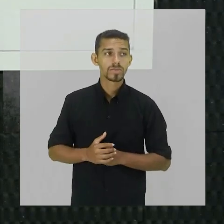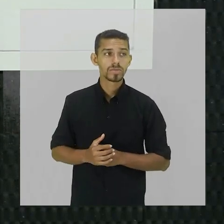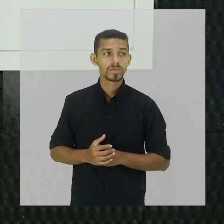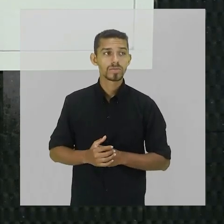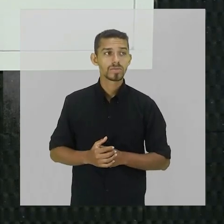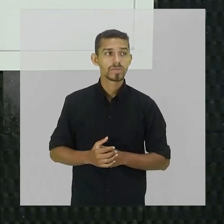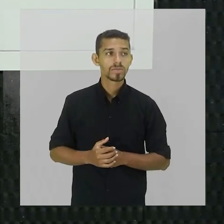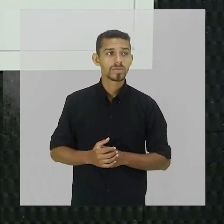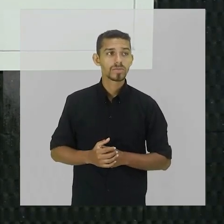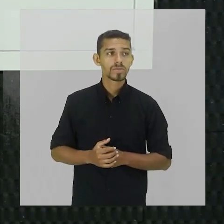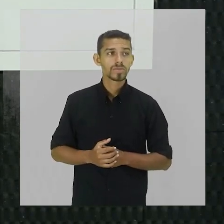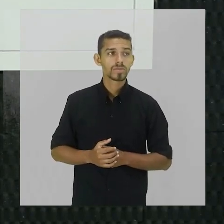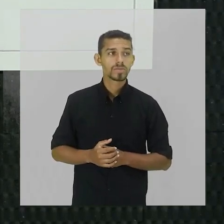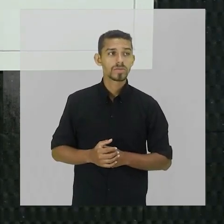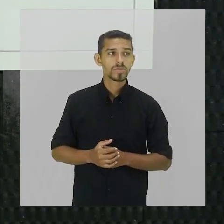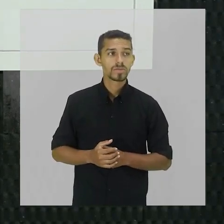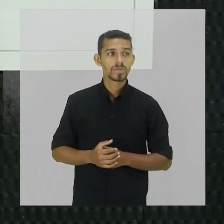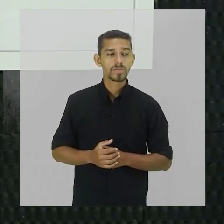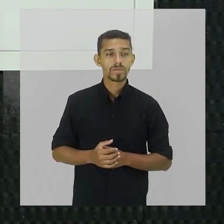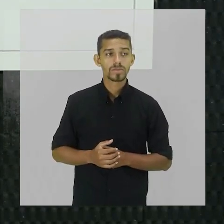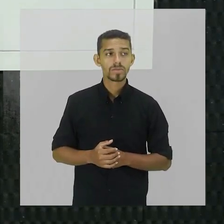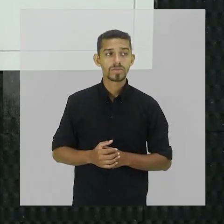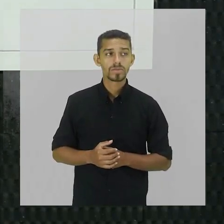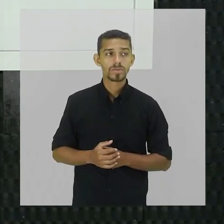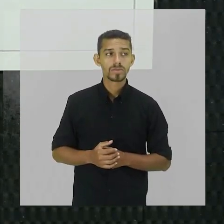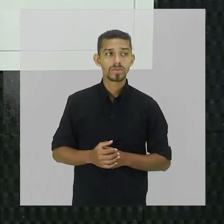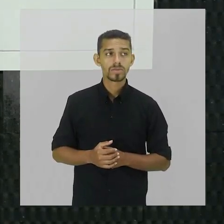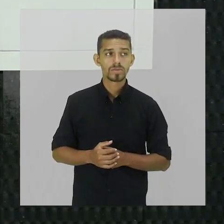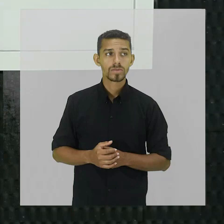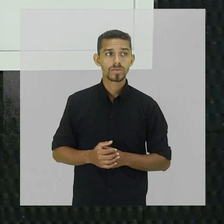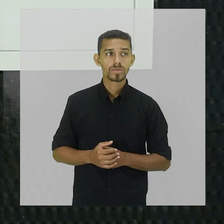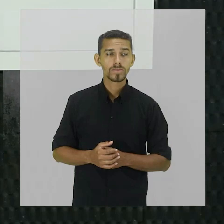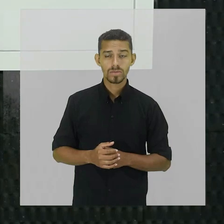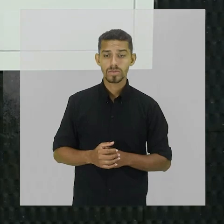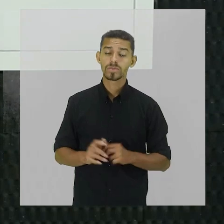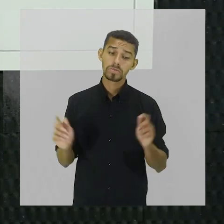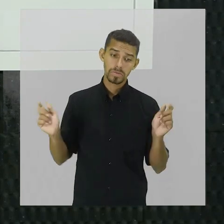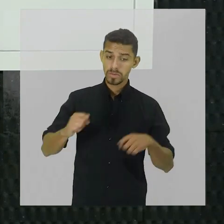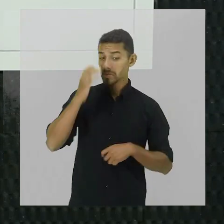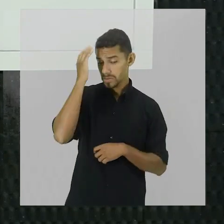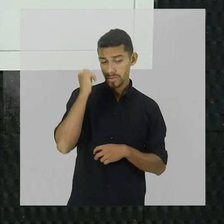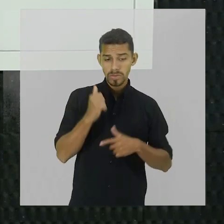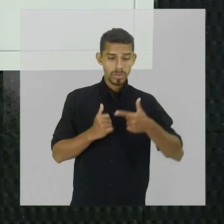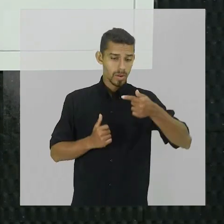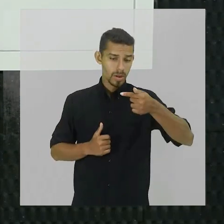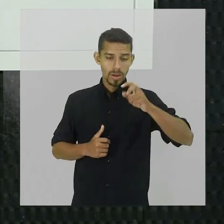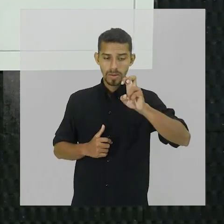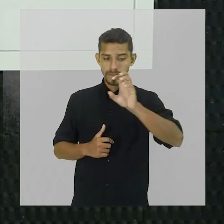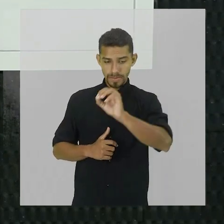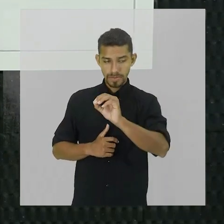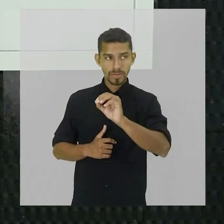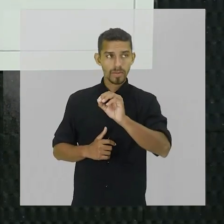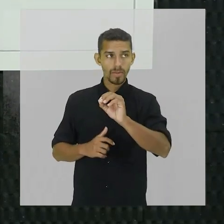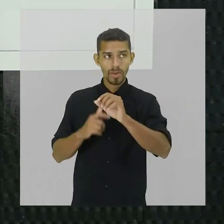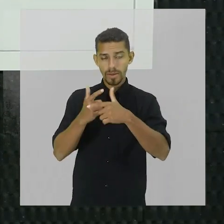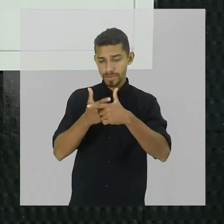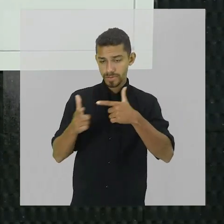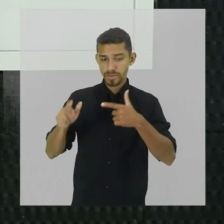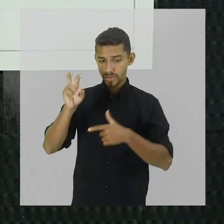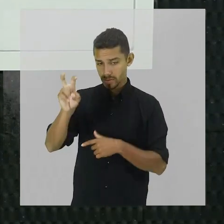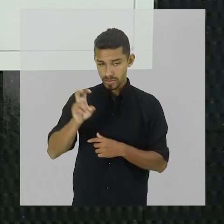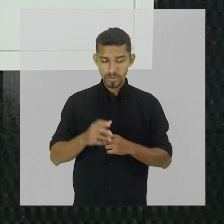dele, eu posso saber com essa situação aqui, ó. Basta eu pegar 750 dividido por